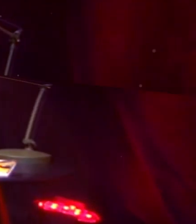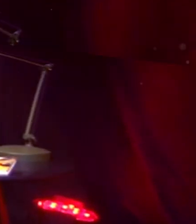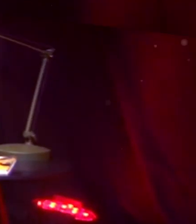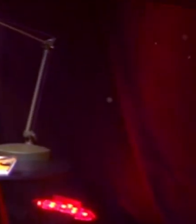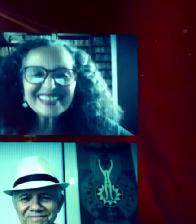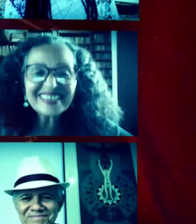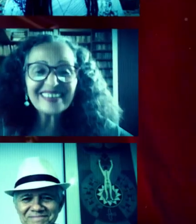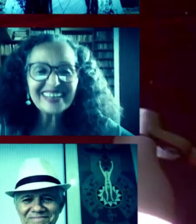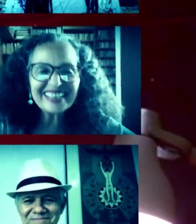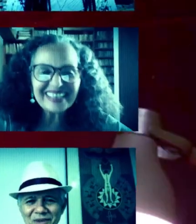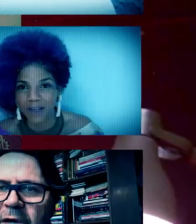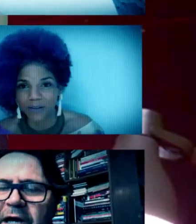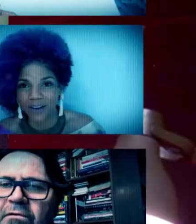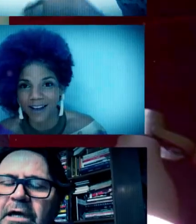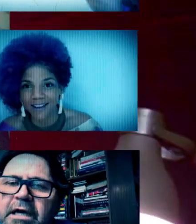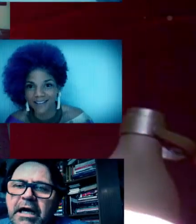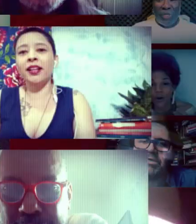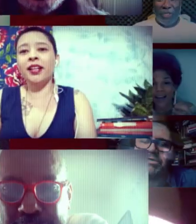conversa,